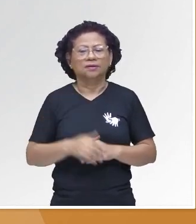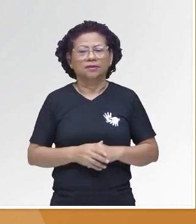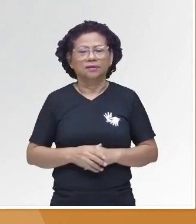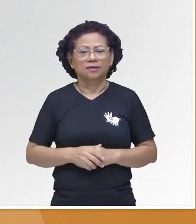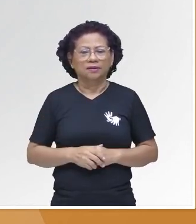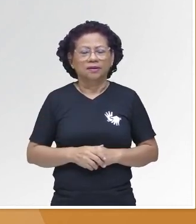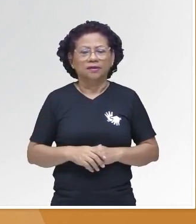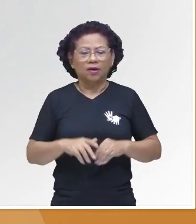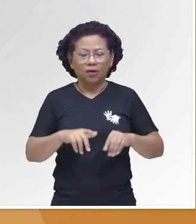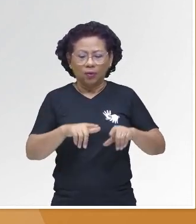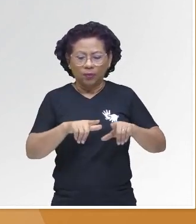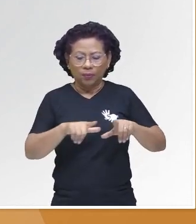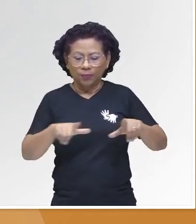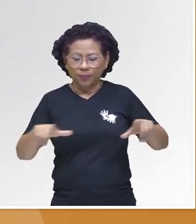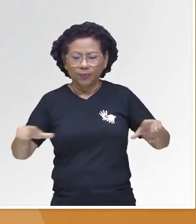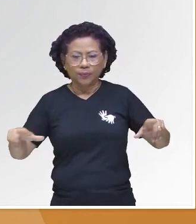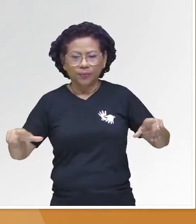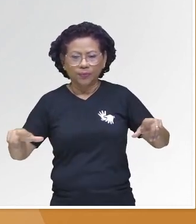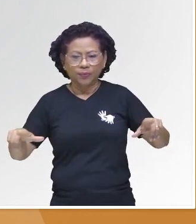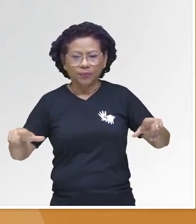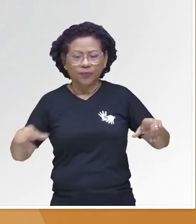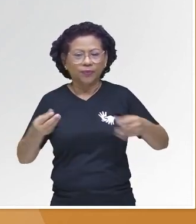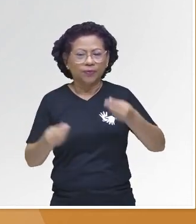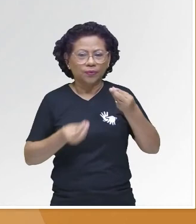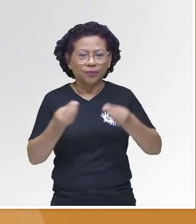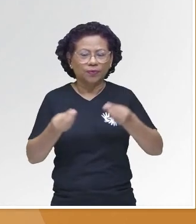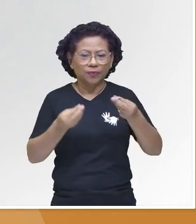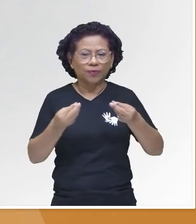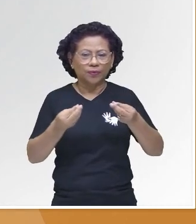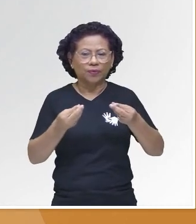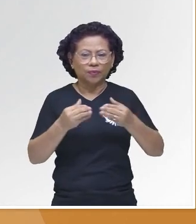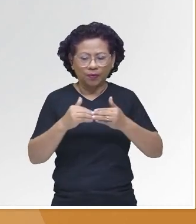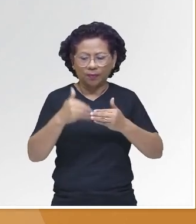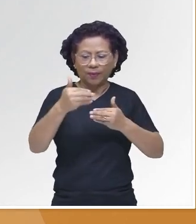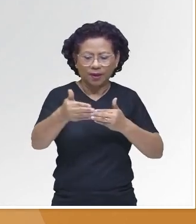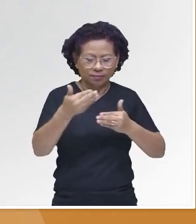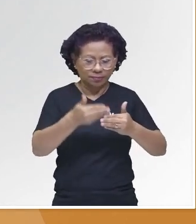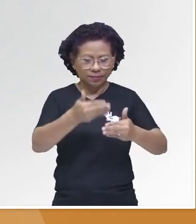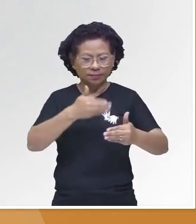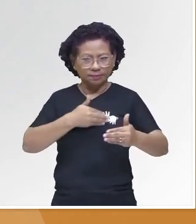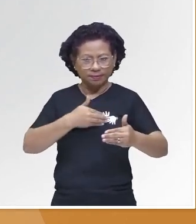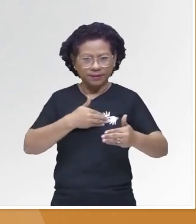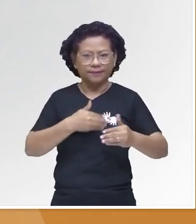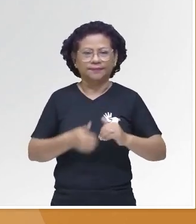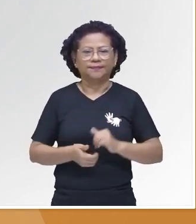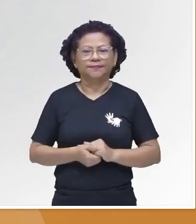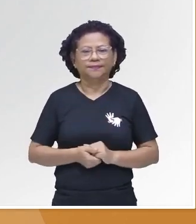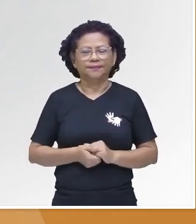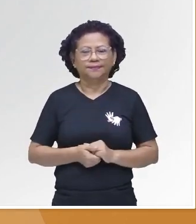essa plataforma na parte de cima, ok?